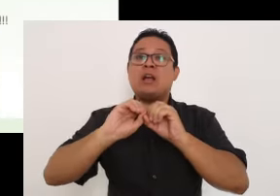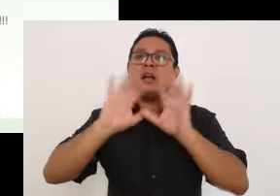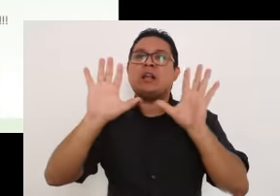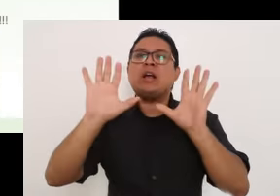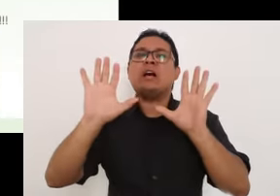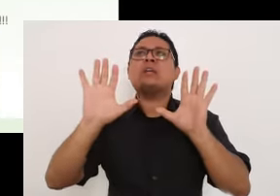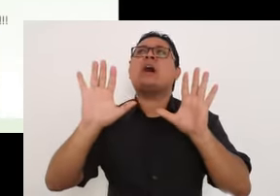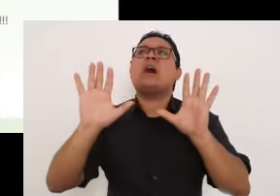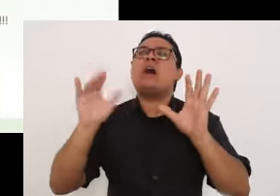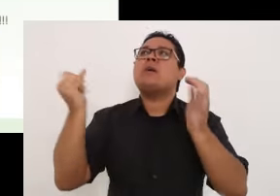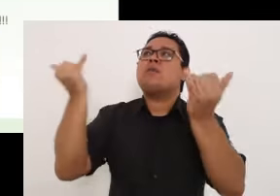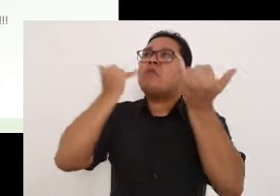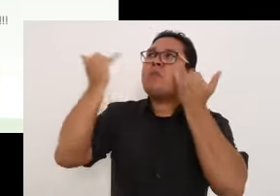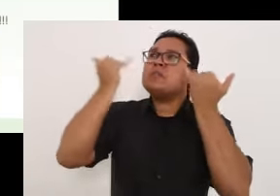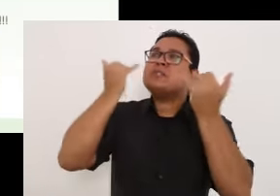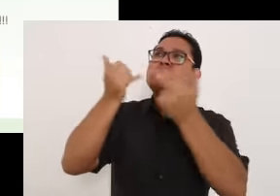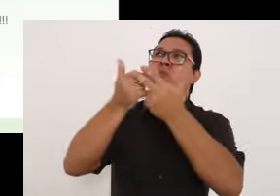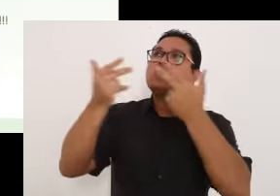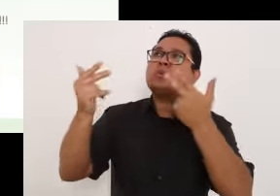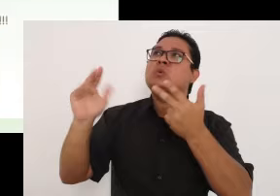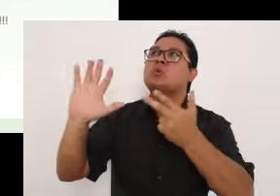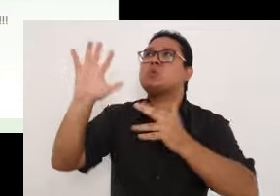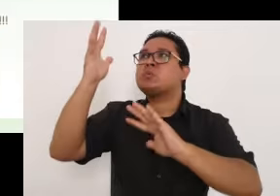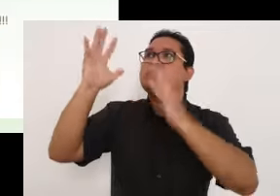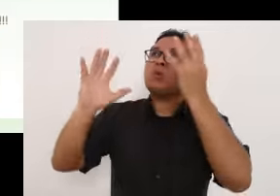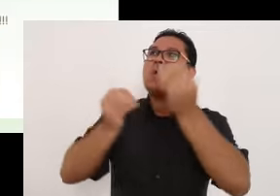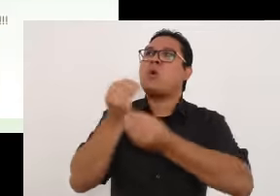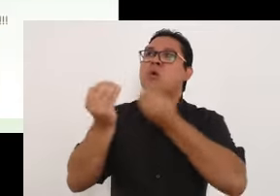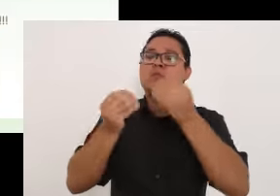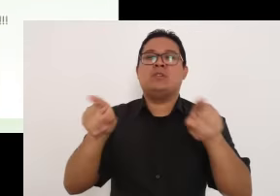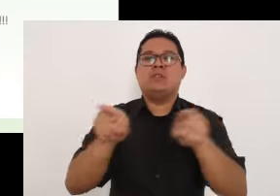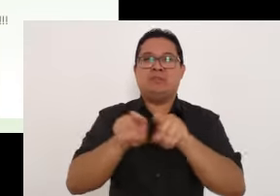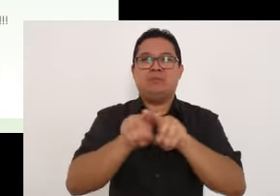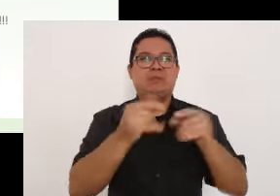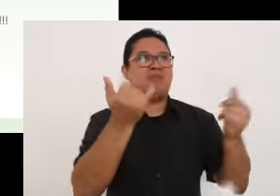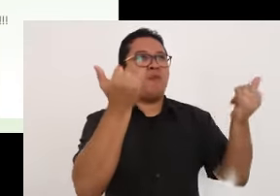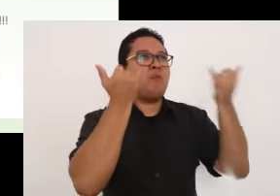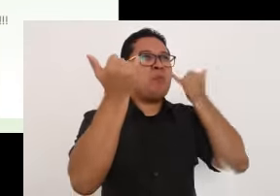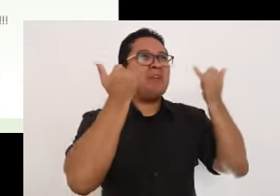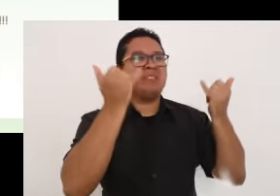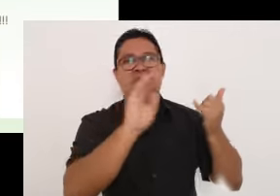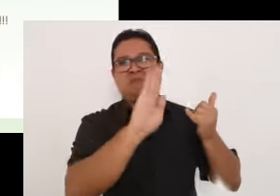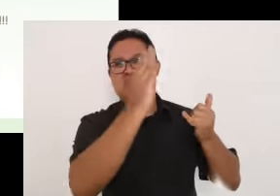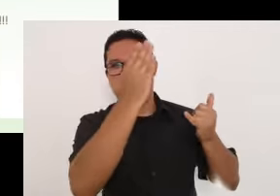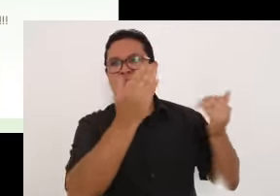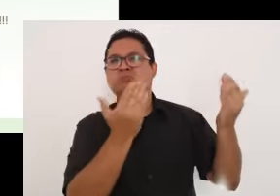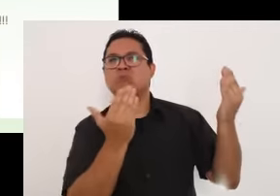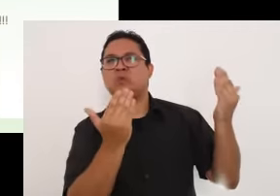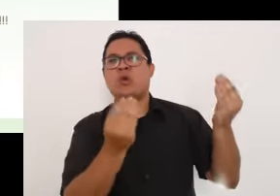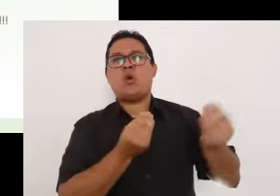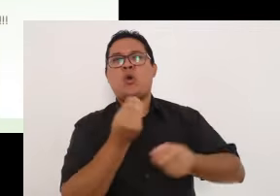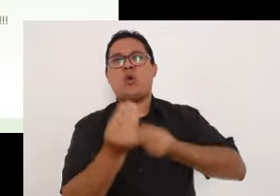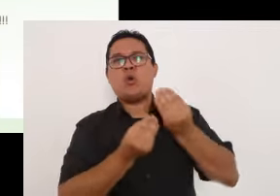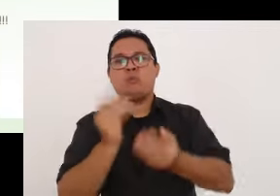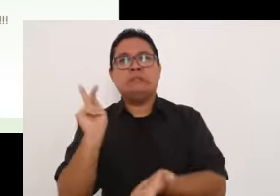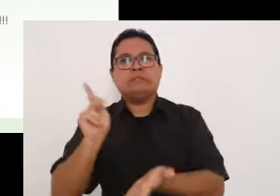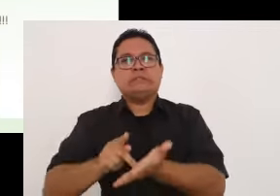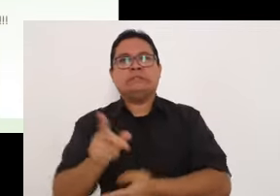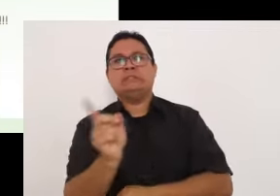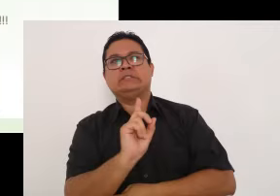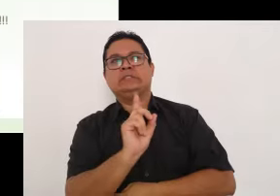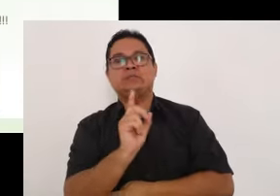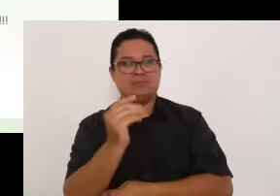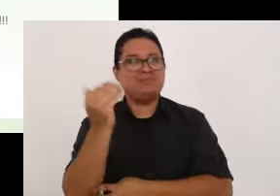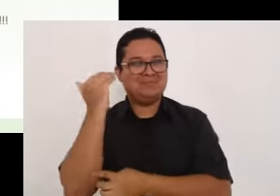as notícias, para você se blindar de algumas fake news. Então, são aí umas 3 aulinhas que a gente vai conversar